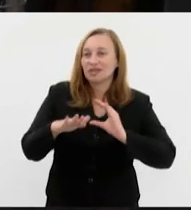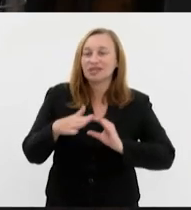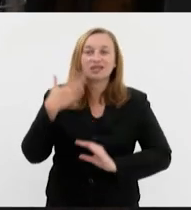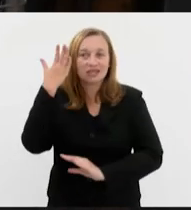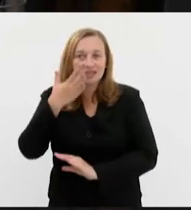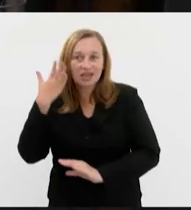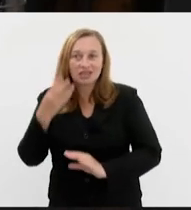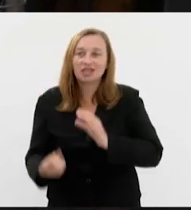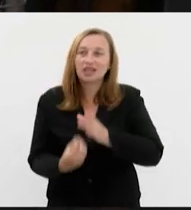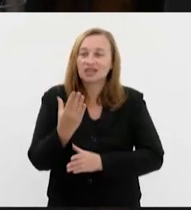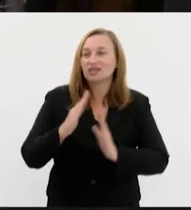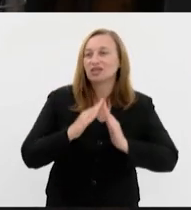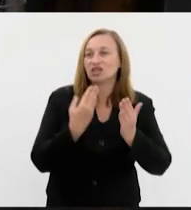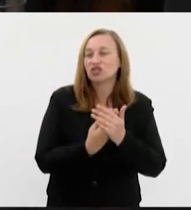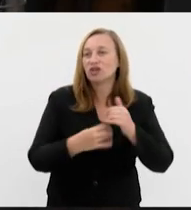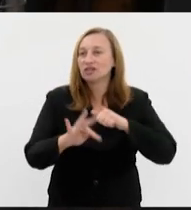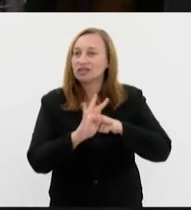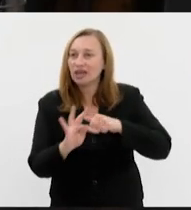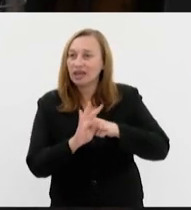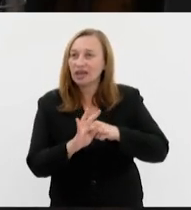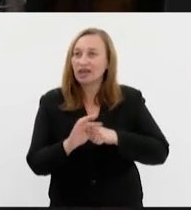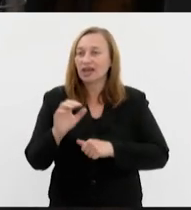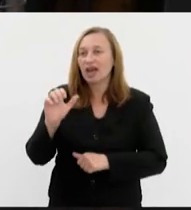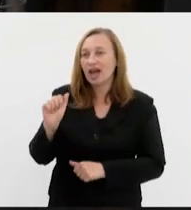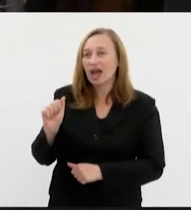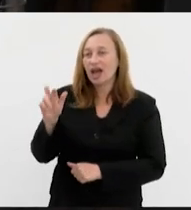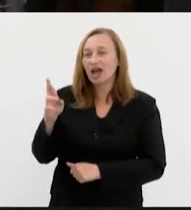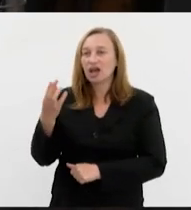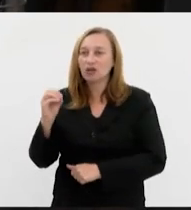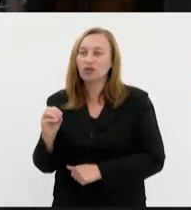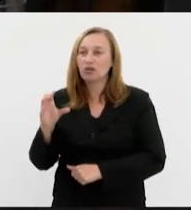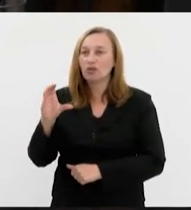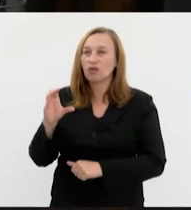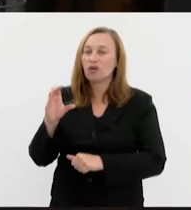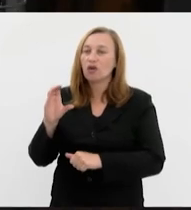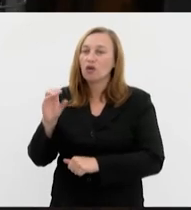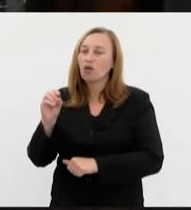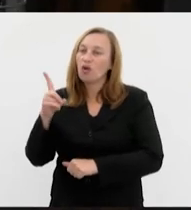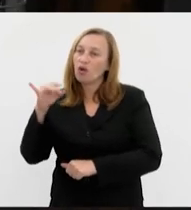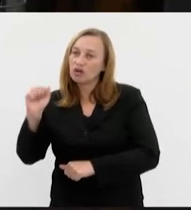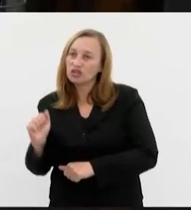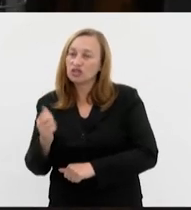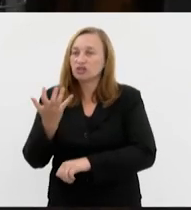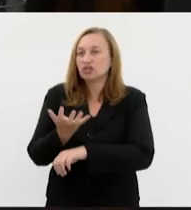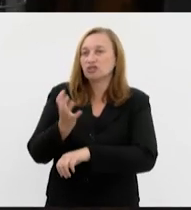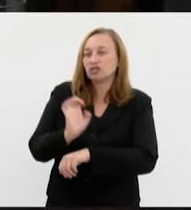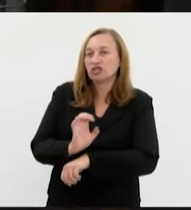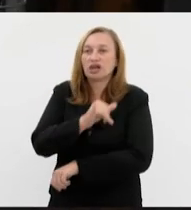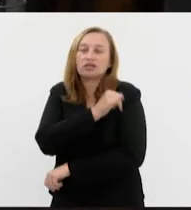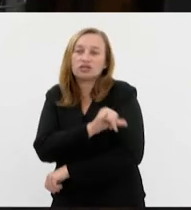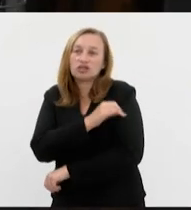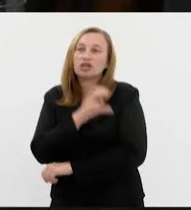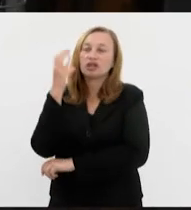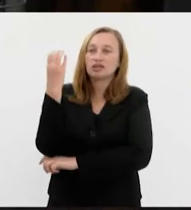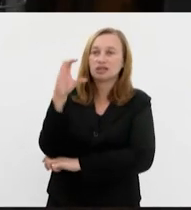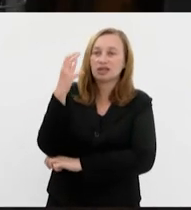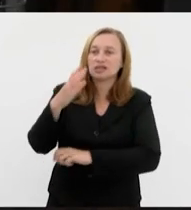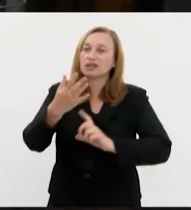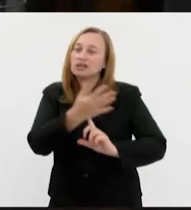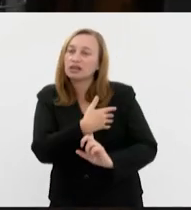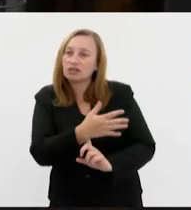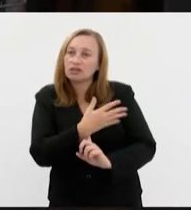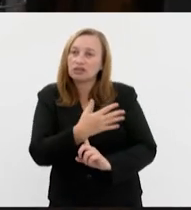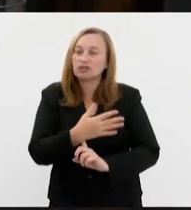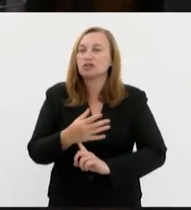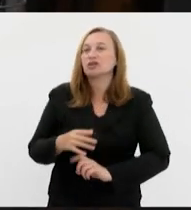sobre a criação da Escola Técnica de Agroecologia e Meio Ambiente no âmbito do estado do Rio de Janeiro e Ciência e Tecnologia do estado do Rio de Janeiro, no distrito